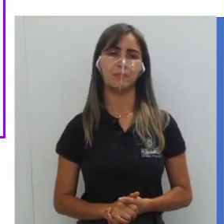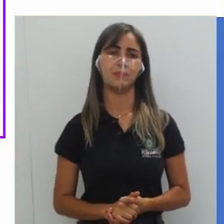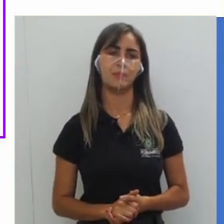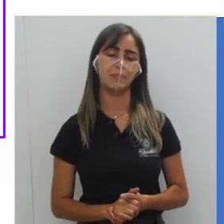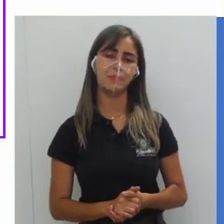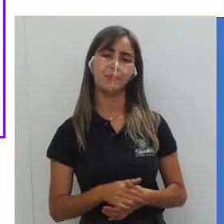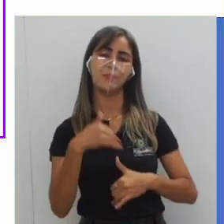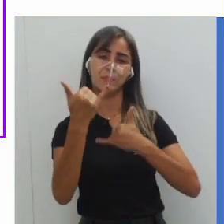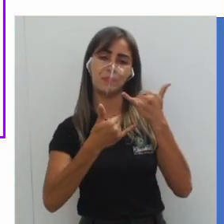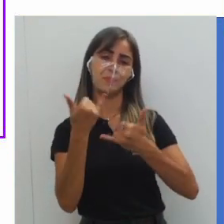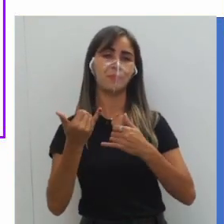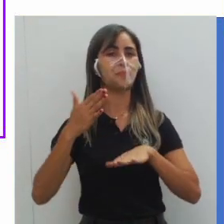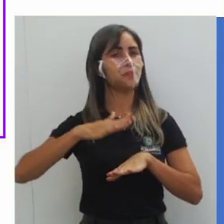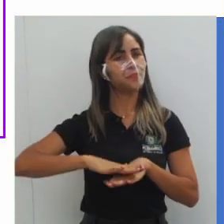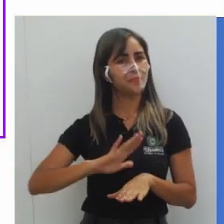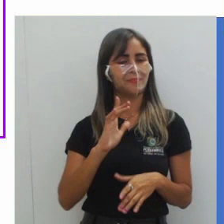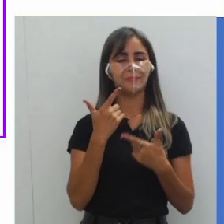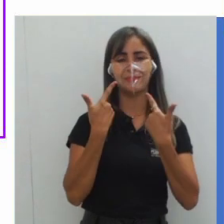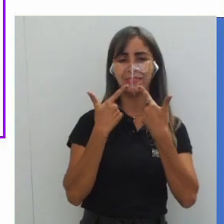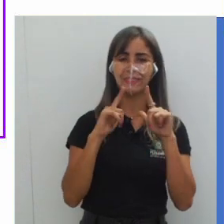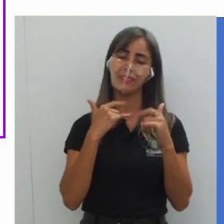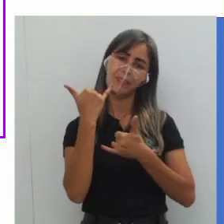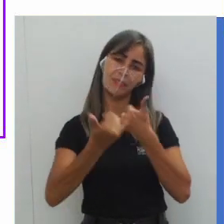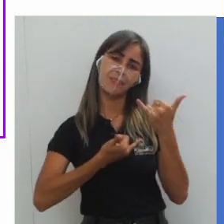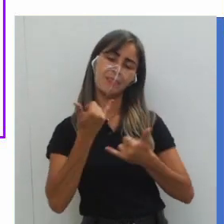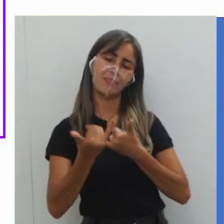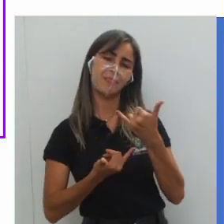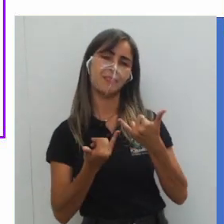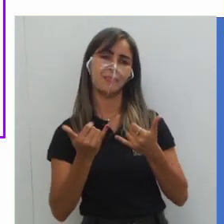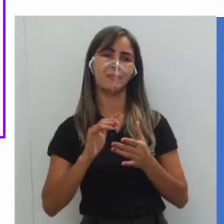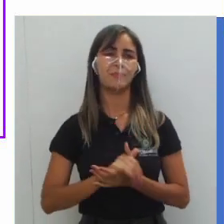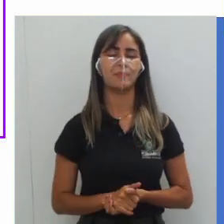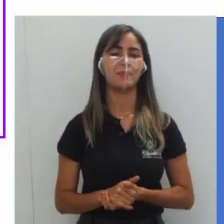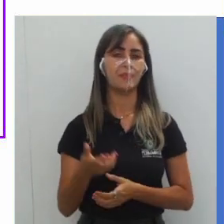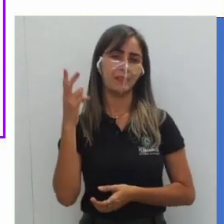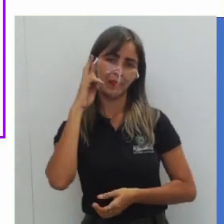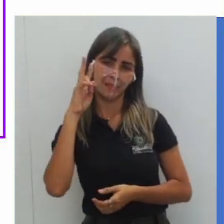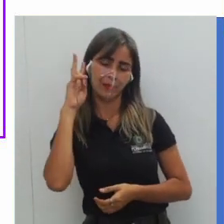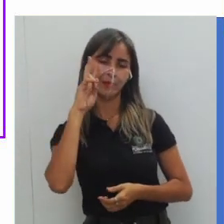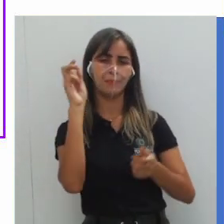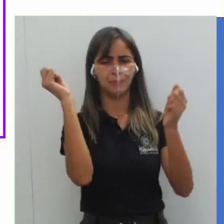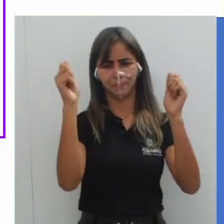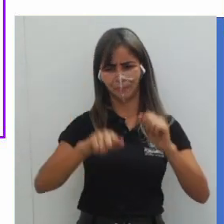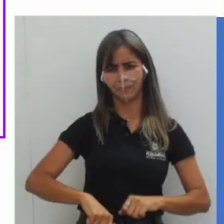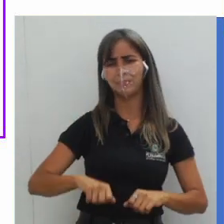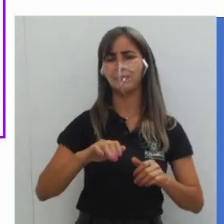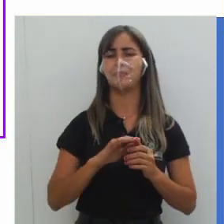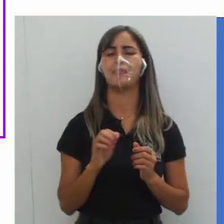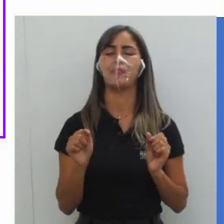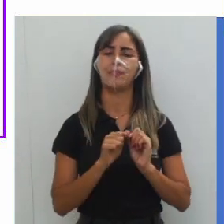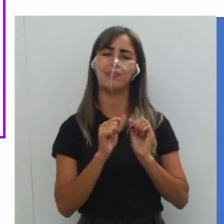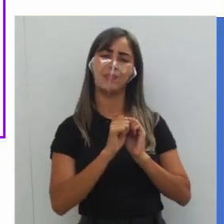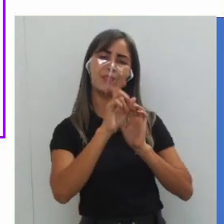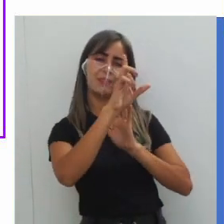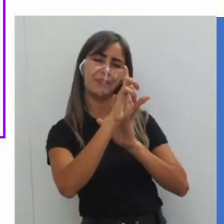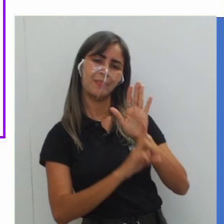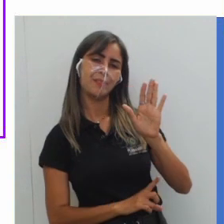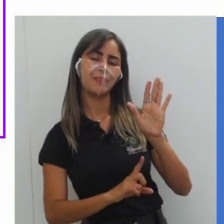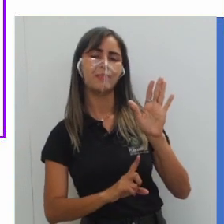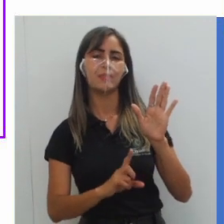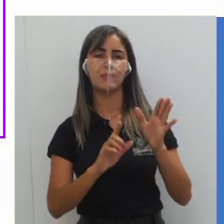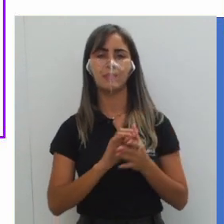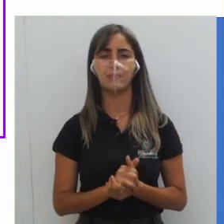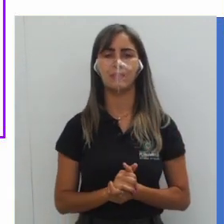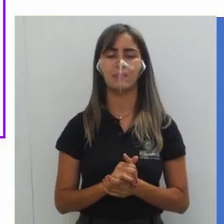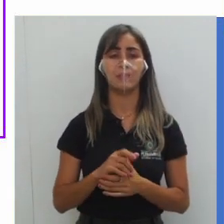Tem o que o joguinho Among Us é mais engraçado ou divertido que Free Fire. Lembrando que você pode fazer uma sentença ao